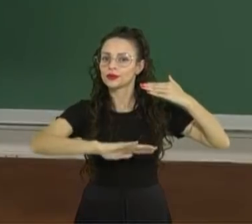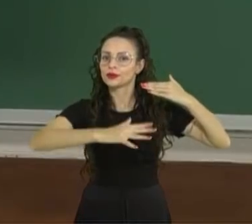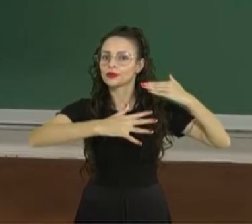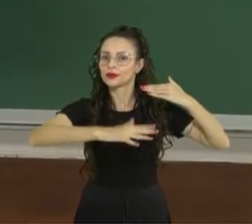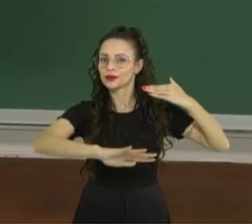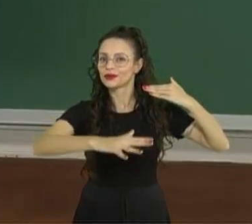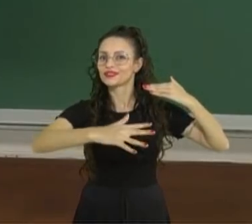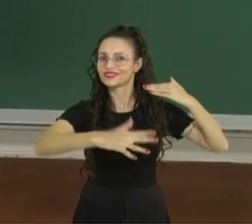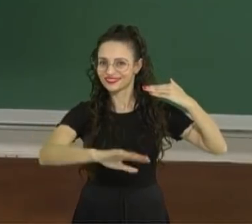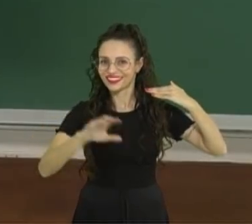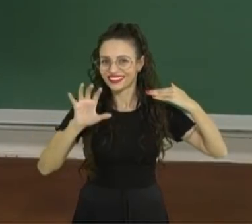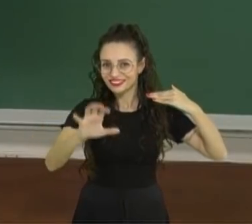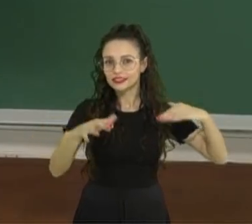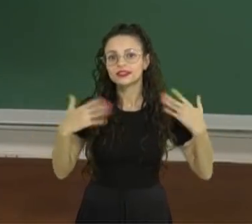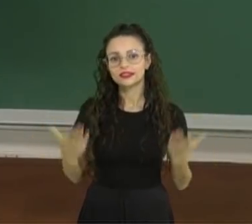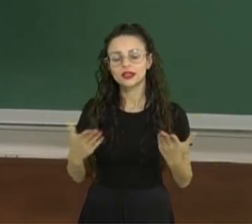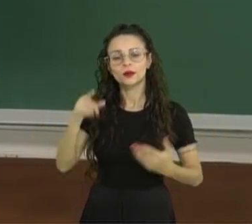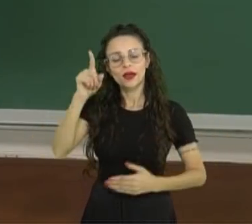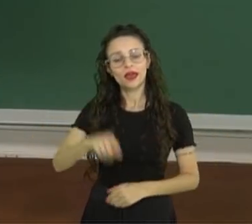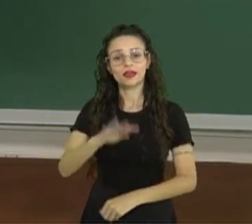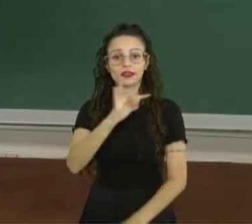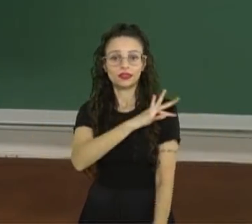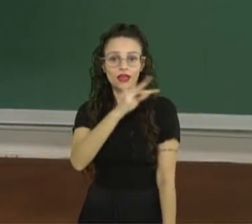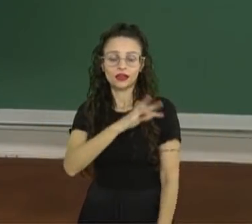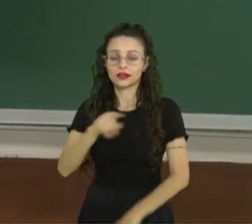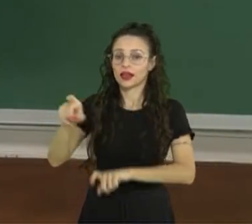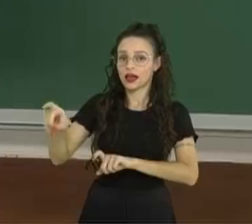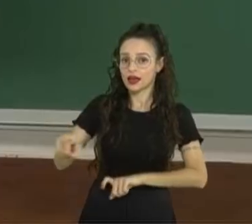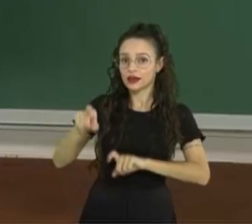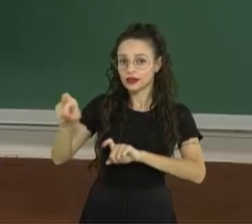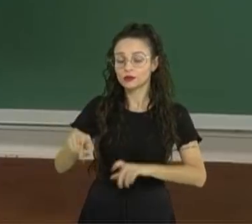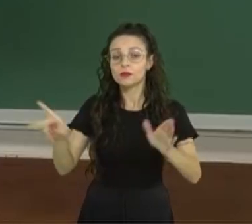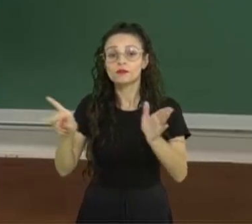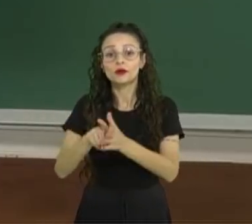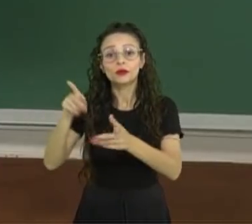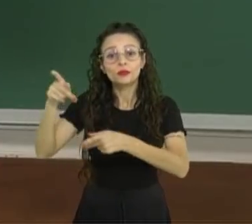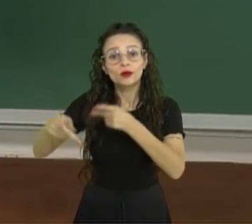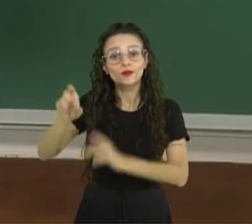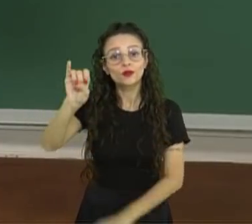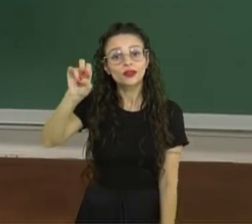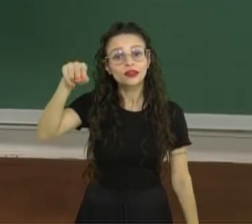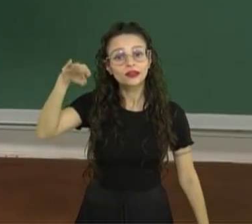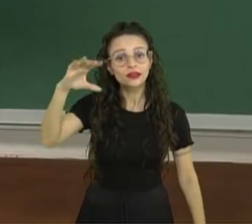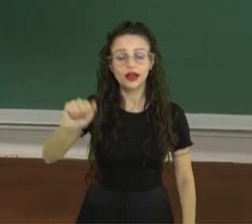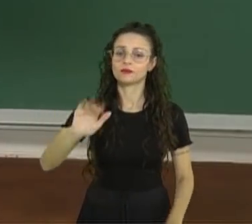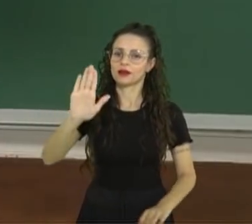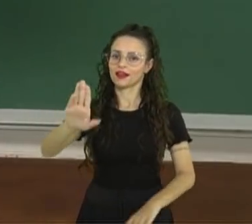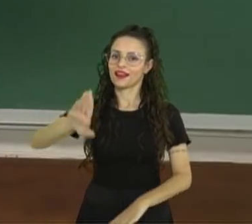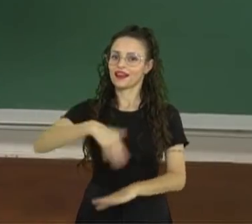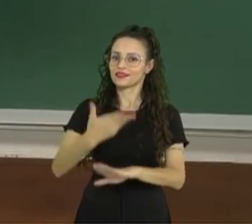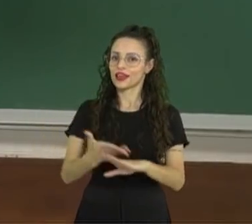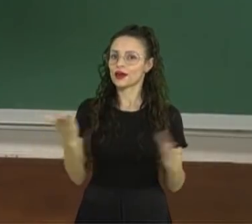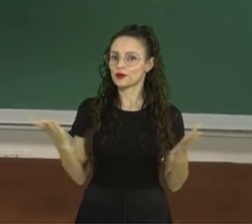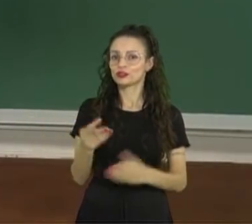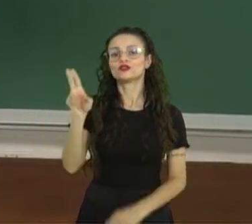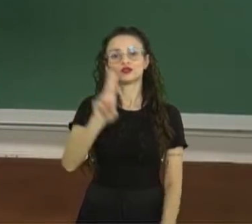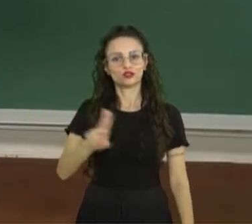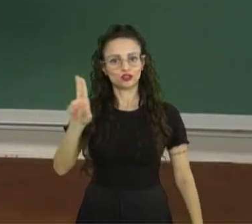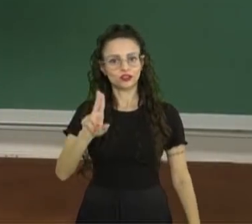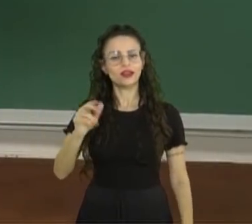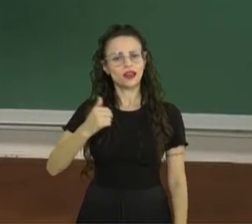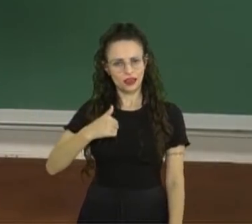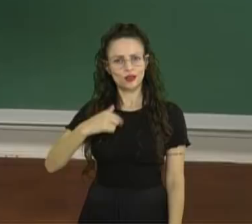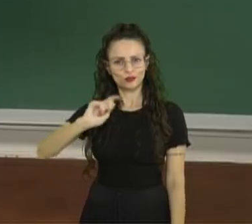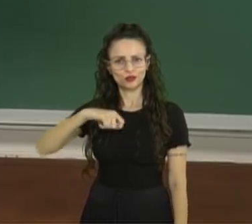eram plantados. Então é uma técnica agrícola inca, mas até hoje é utilizada na agricultura. Eu sou